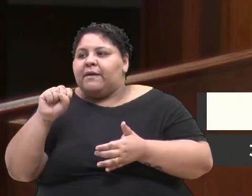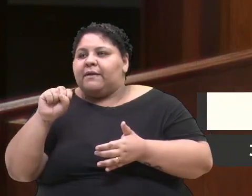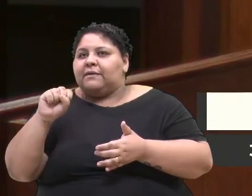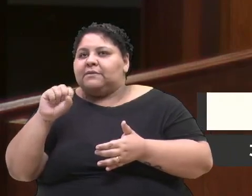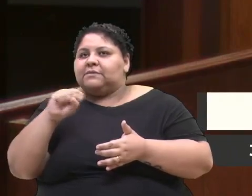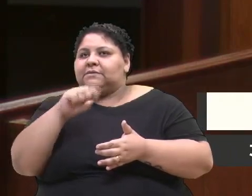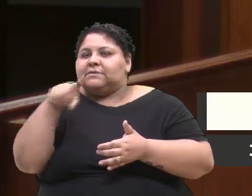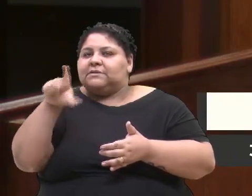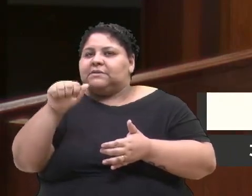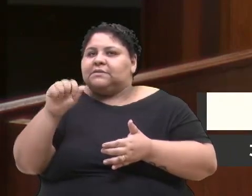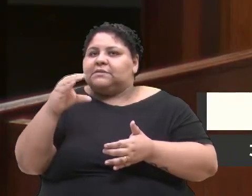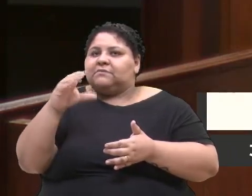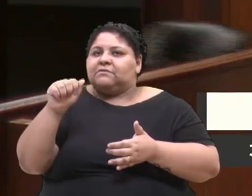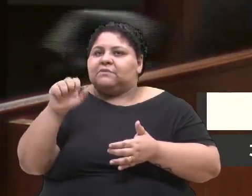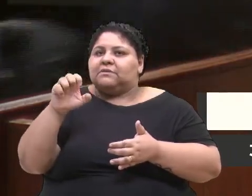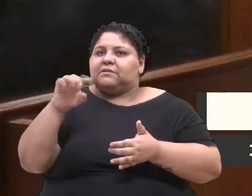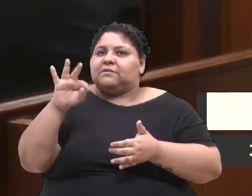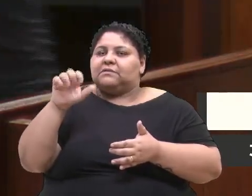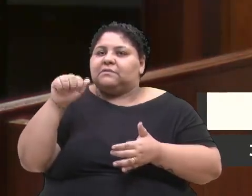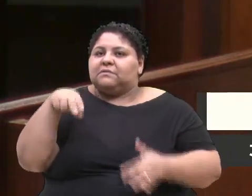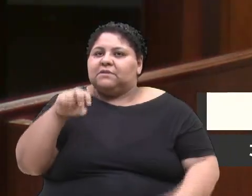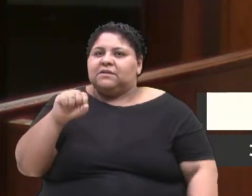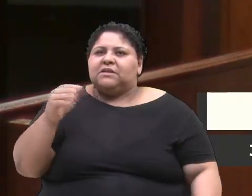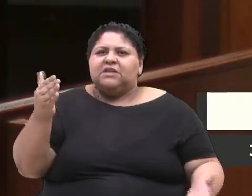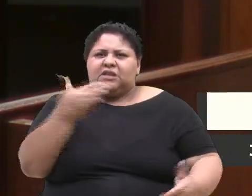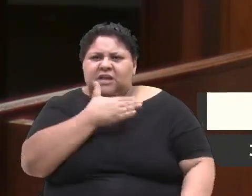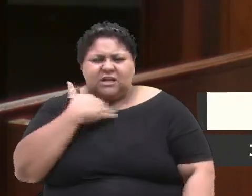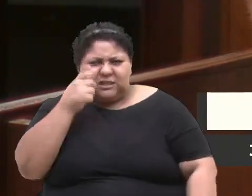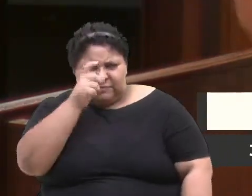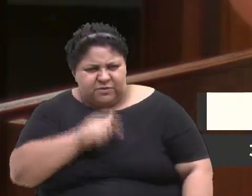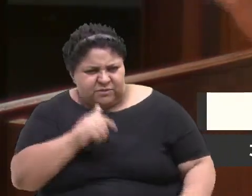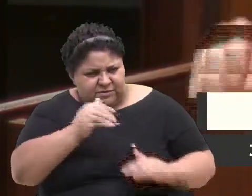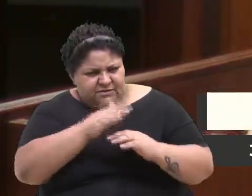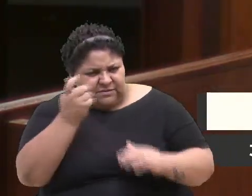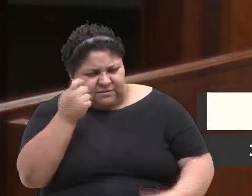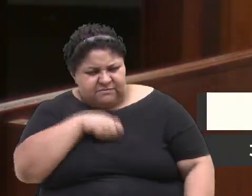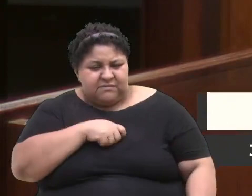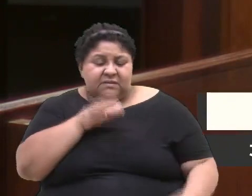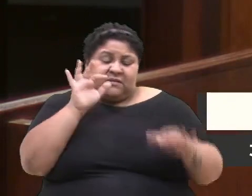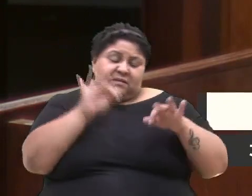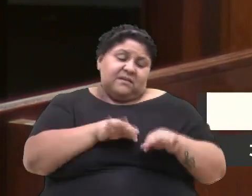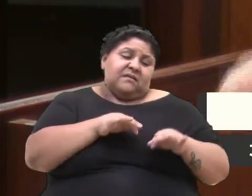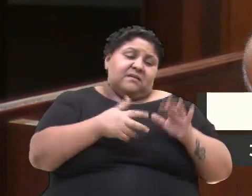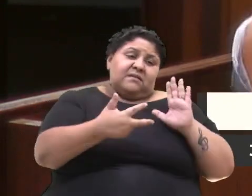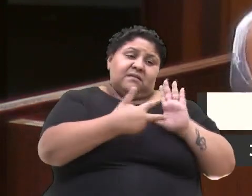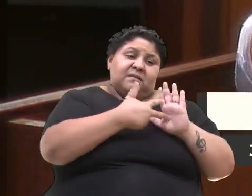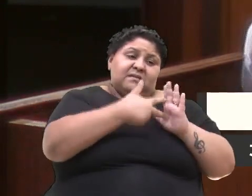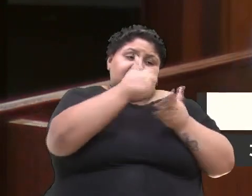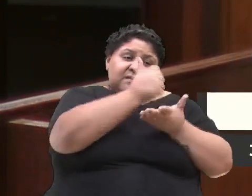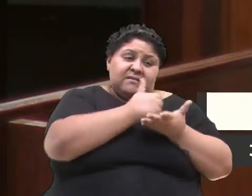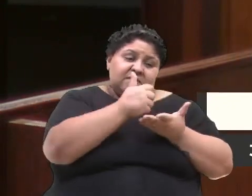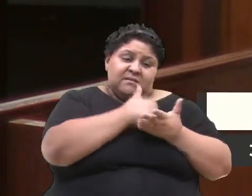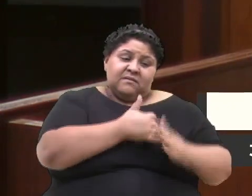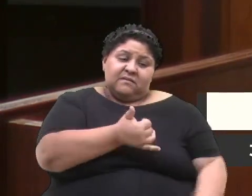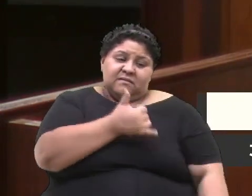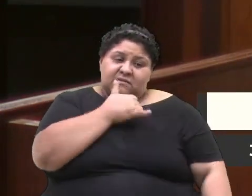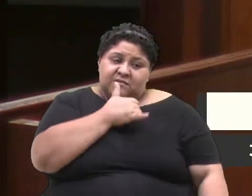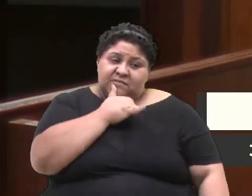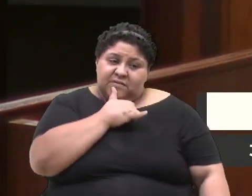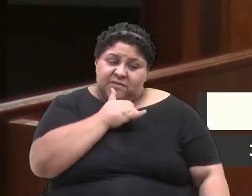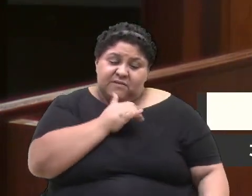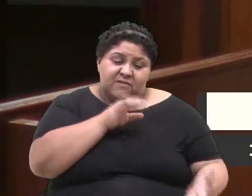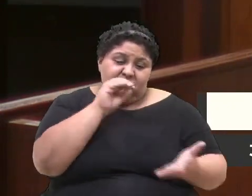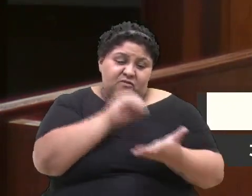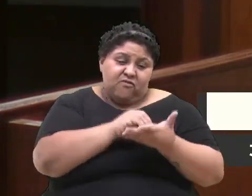mais precisam? E aí acaba que a atenção básica fica, infelizmente, sem os investimentos